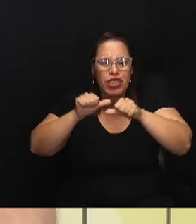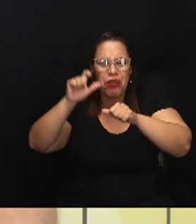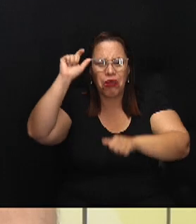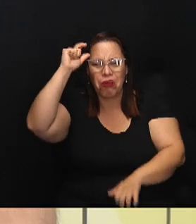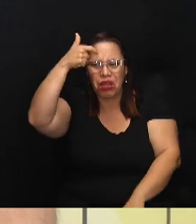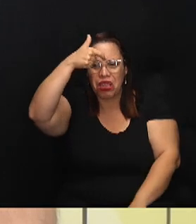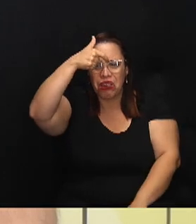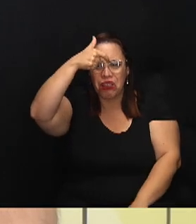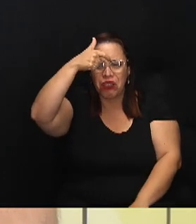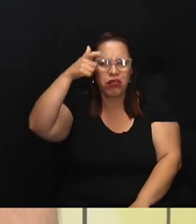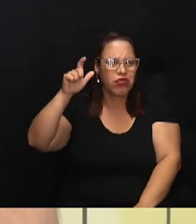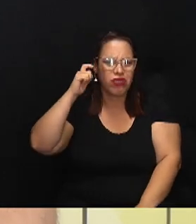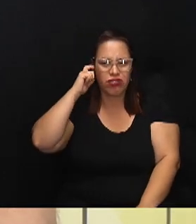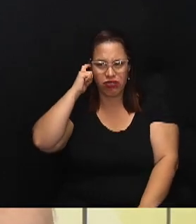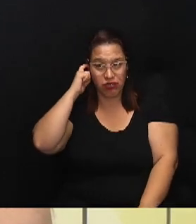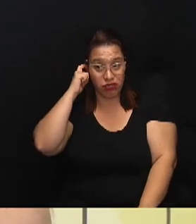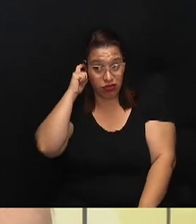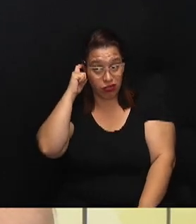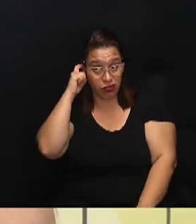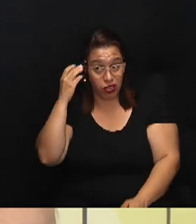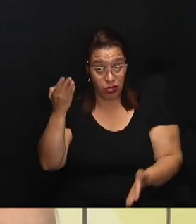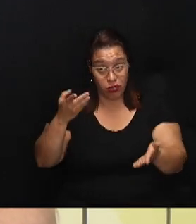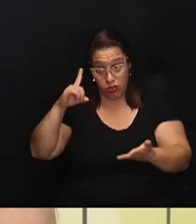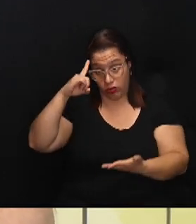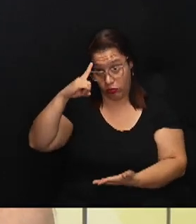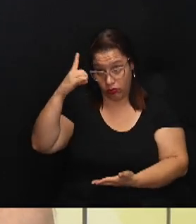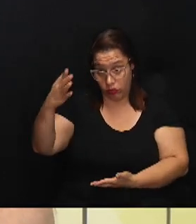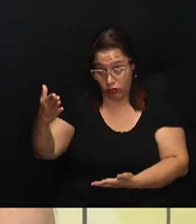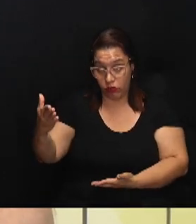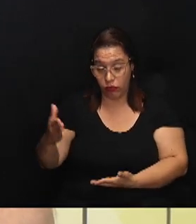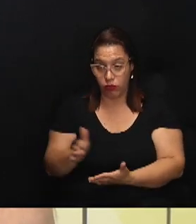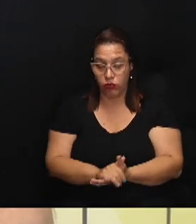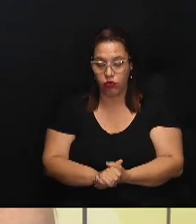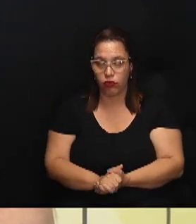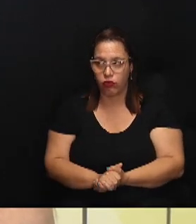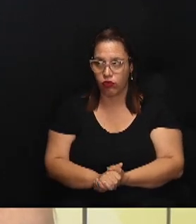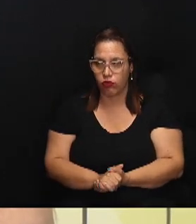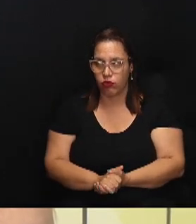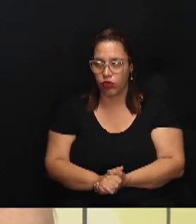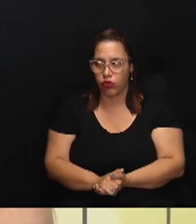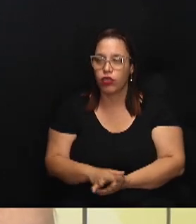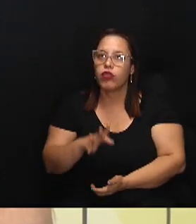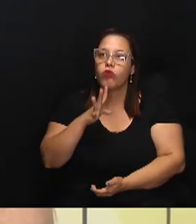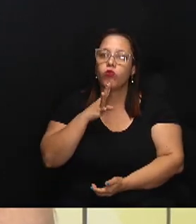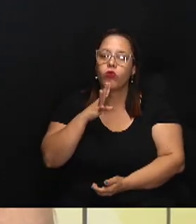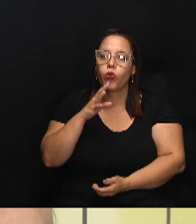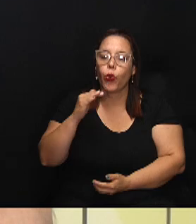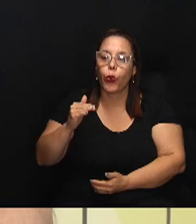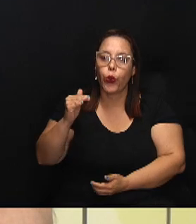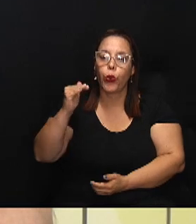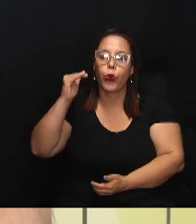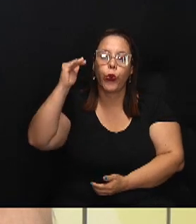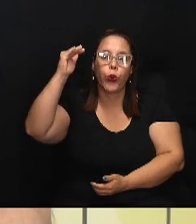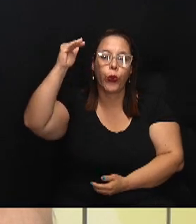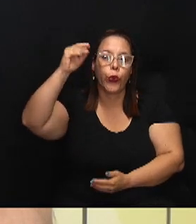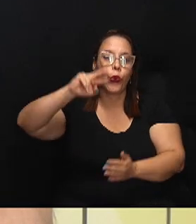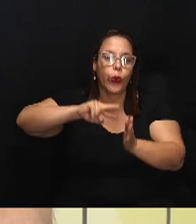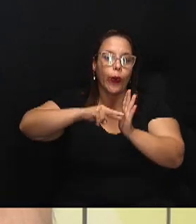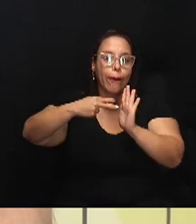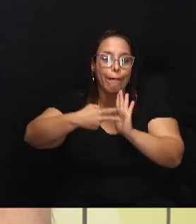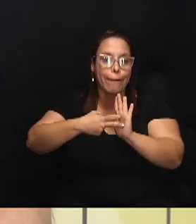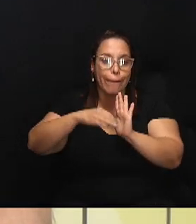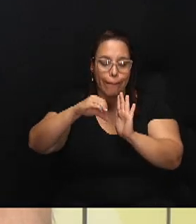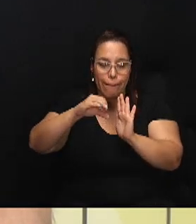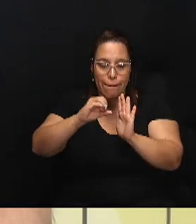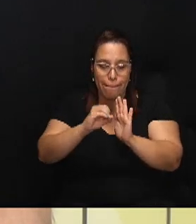Muitas vezes, né, hoje em dia, né, com esse conhecimento do transtorno mental deu uma evoluída significativa nos anos 90